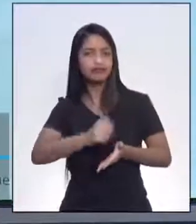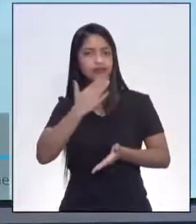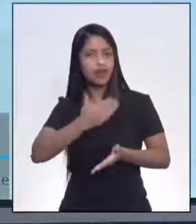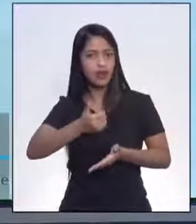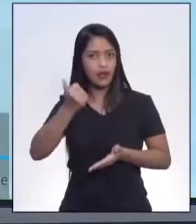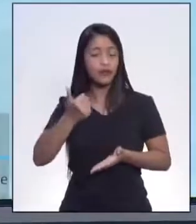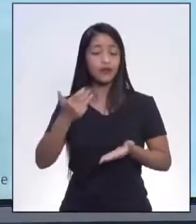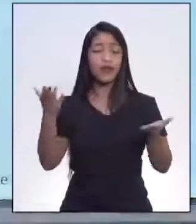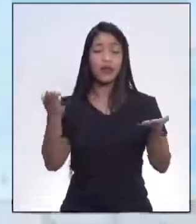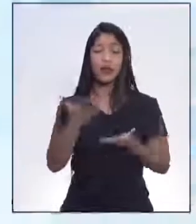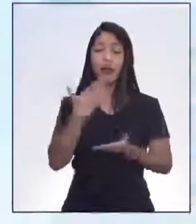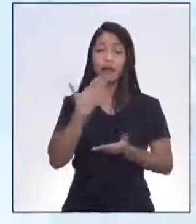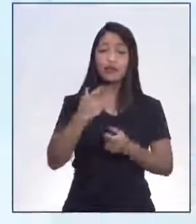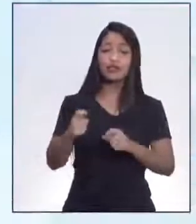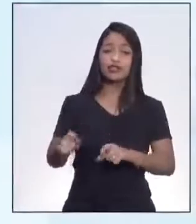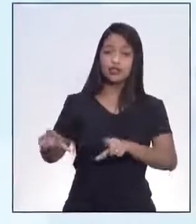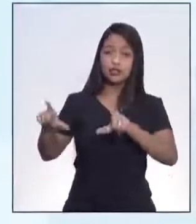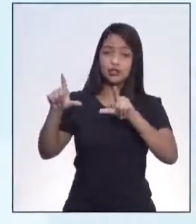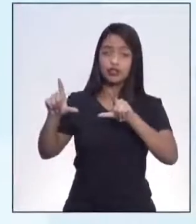print nessa tela que vai para